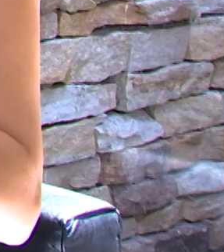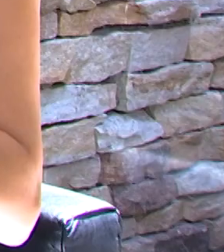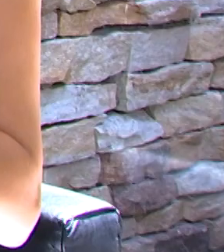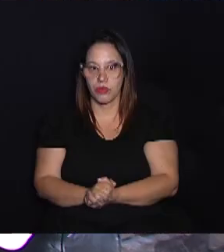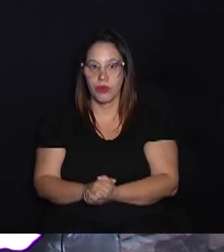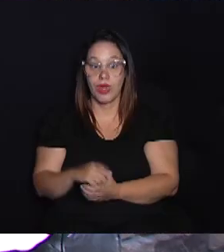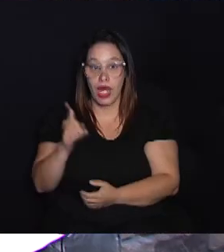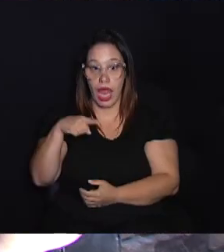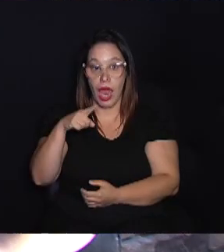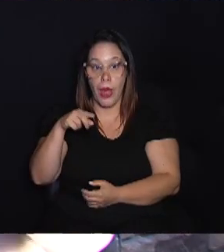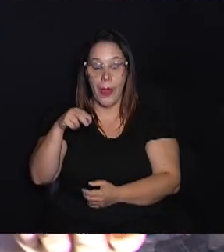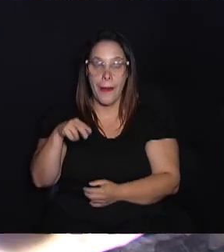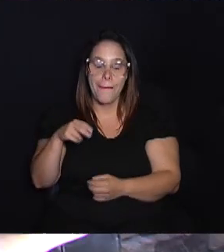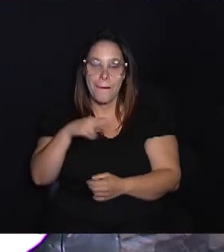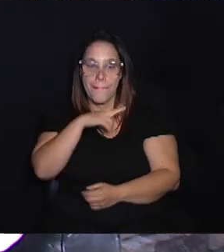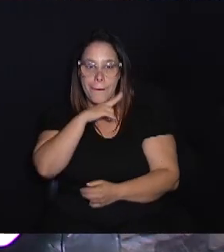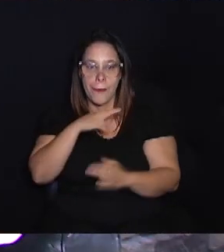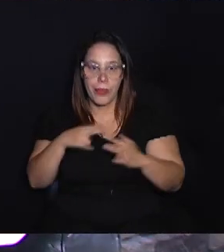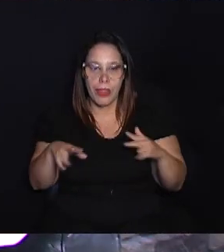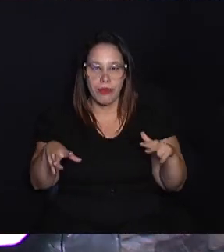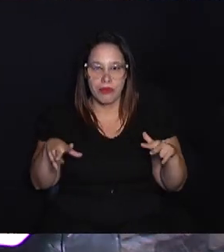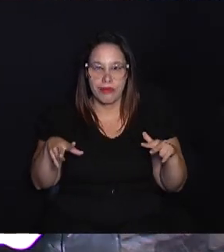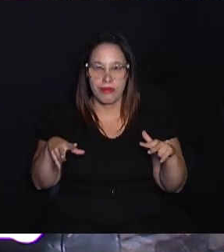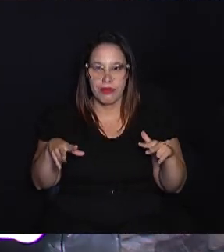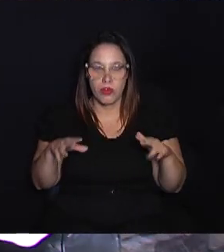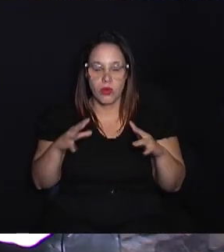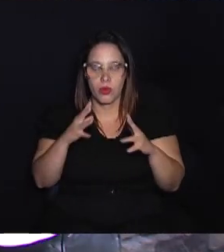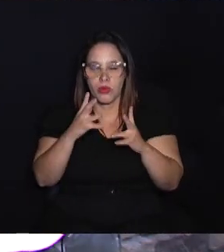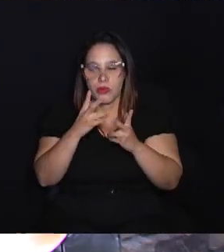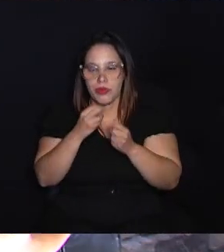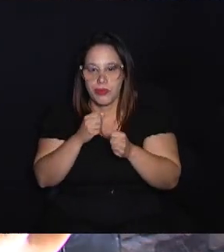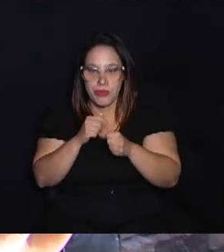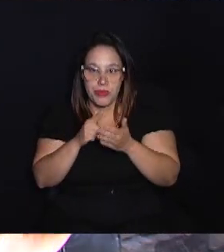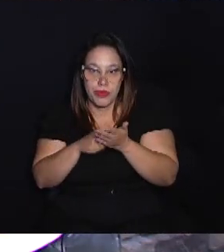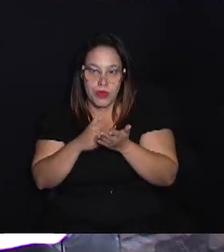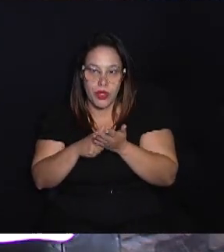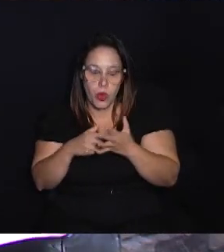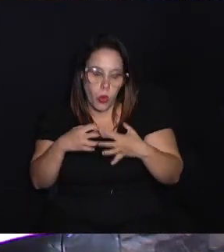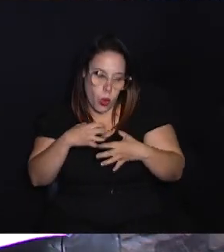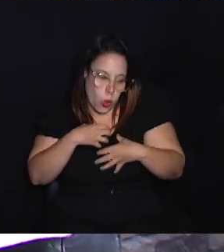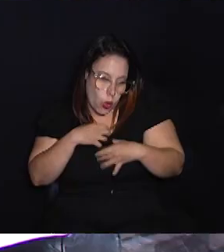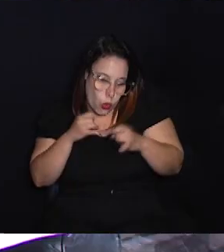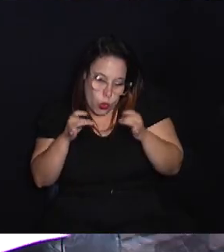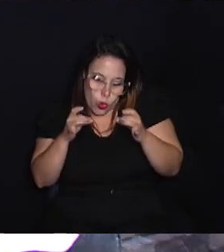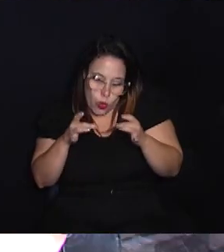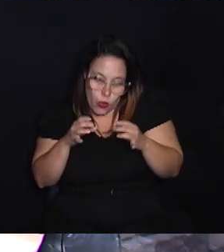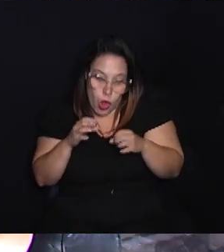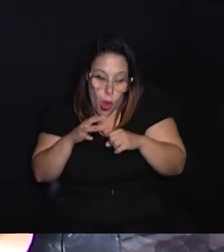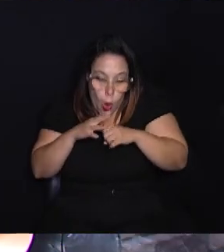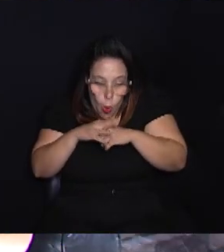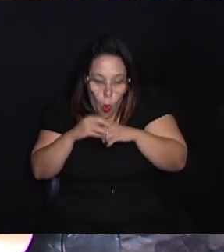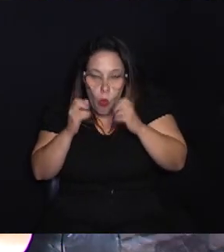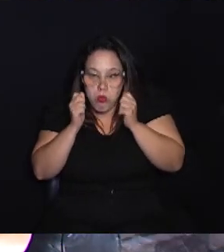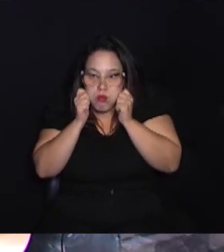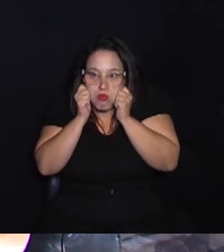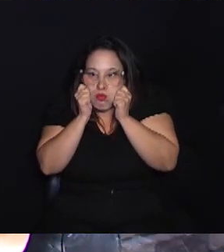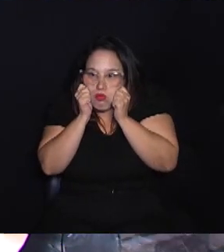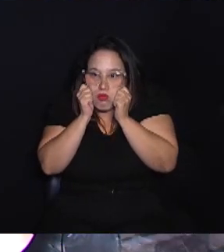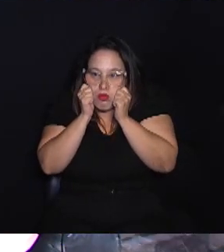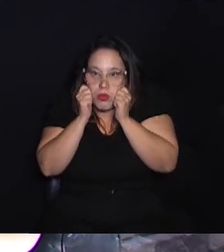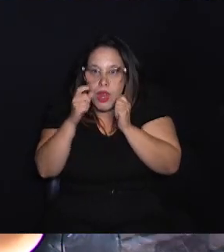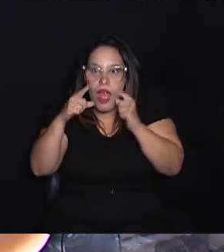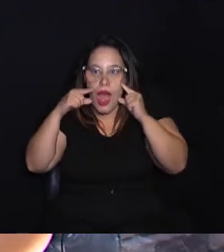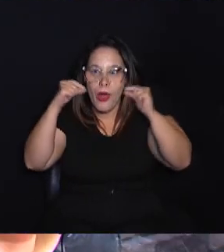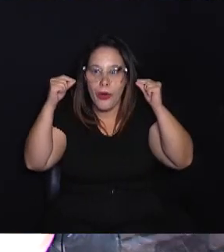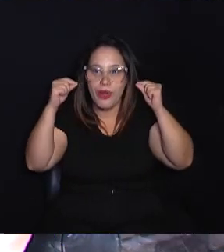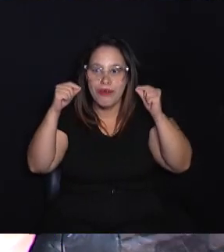O É o Bicho de hoje vai falar sobre um animal extremamente limpo e de personalidade única e bem peludo. Se você tá achando que é o gato,